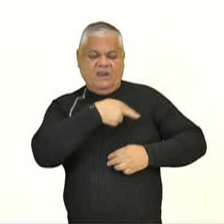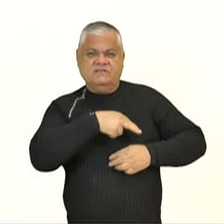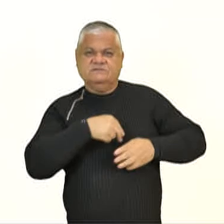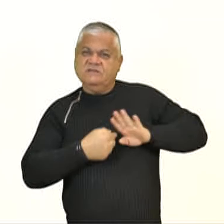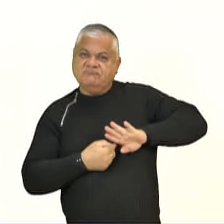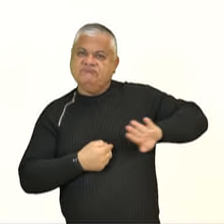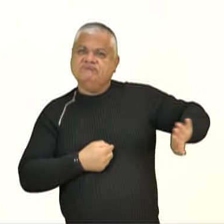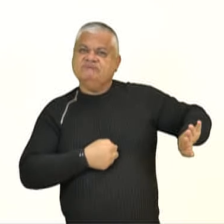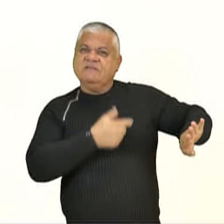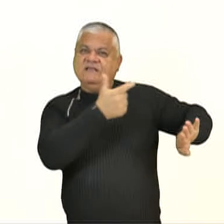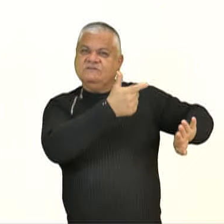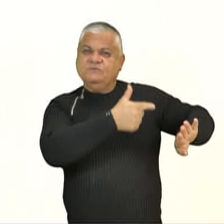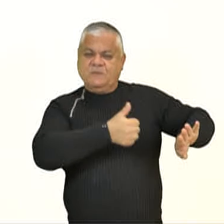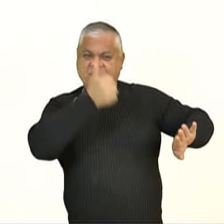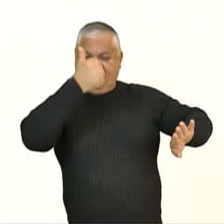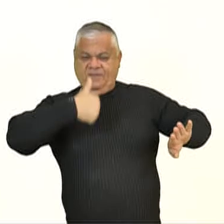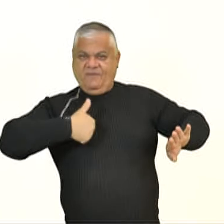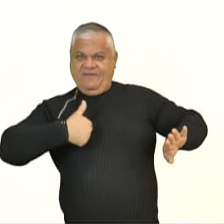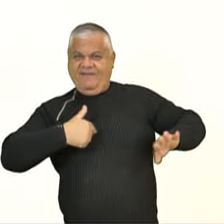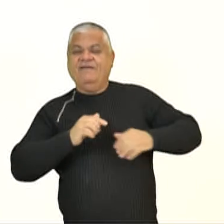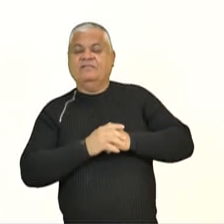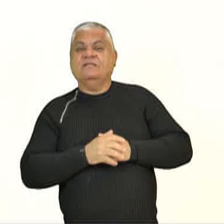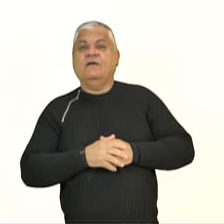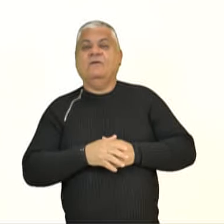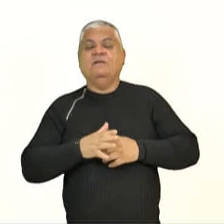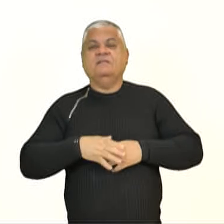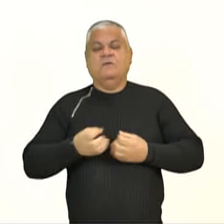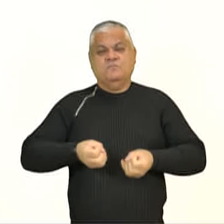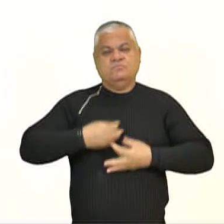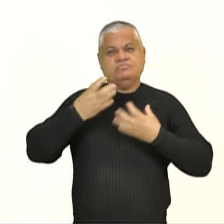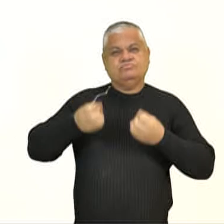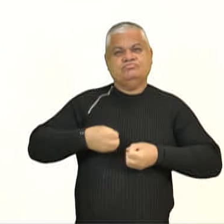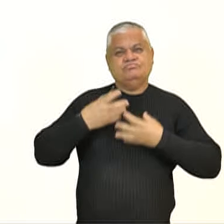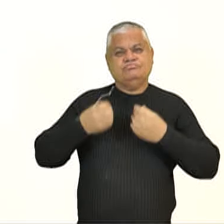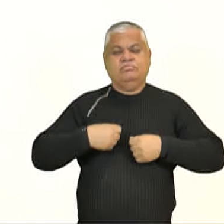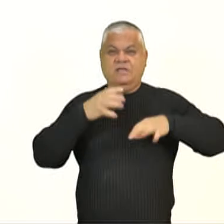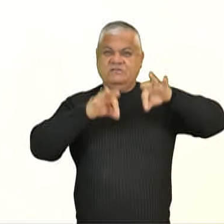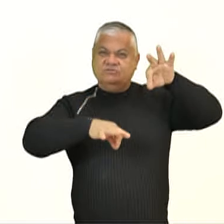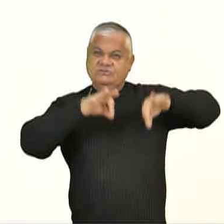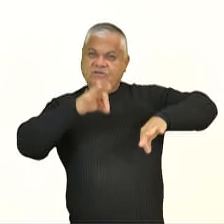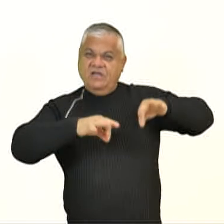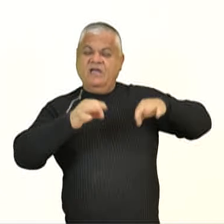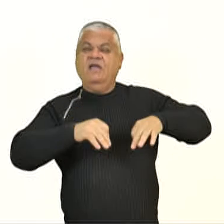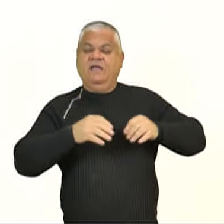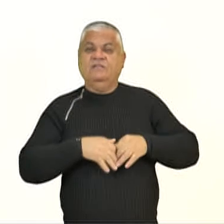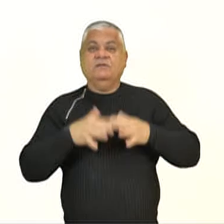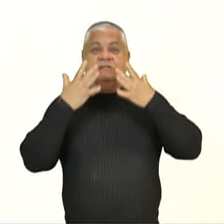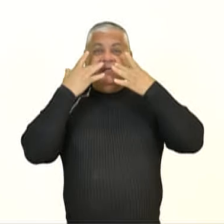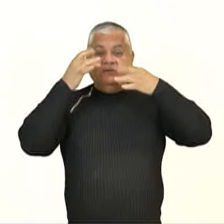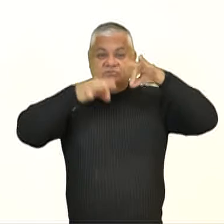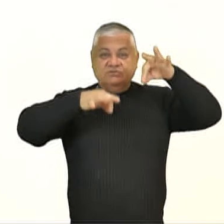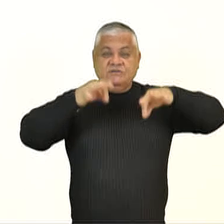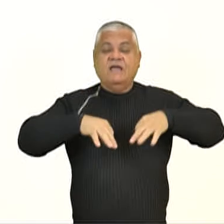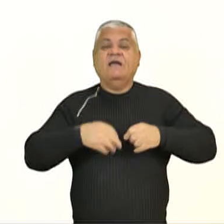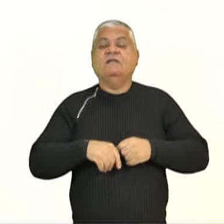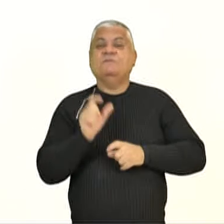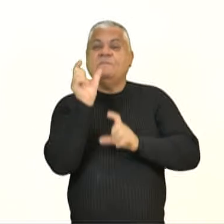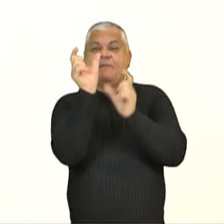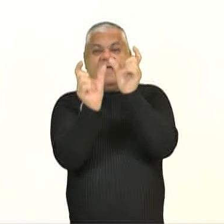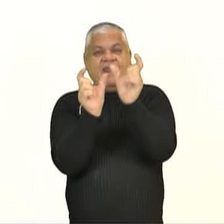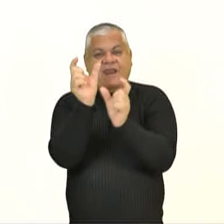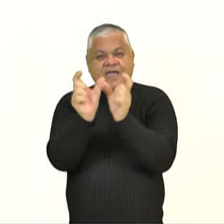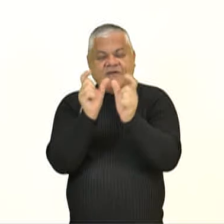religiosa, a prosa e o teatro ganhavam espaço. O teatro vicentino utilizava-se de um tom coloquial, ou seja,